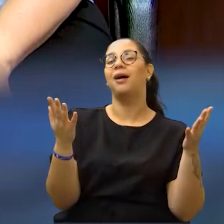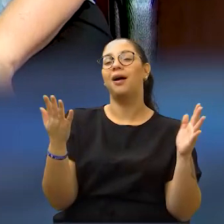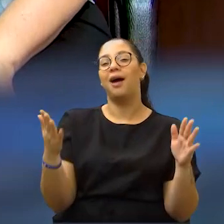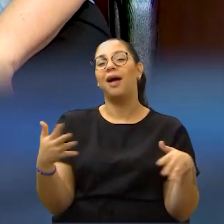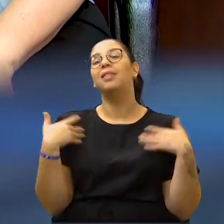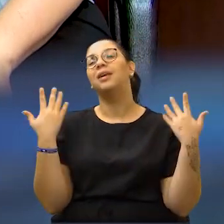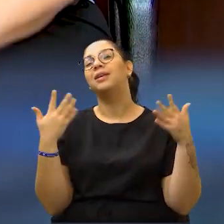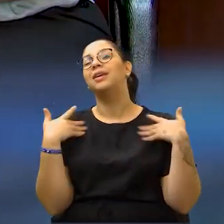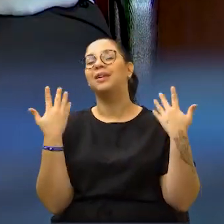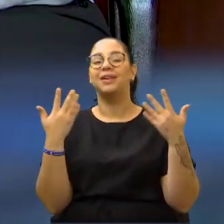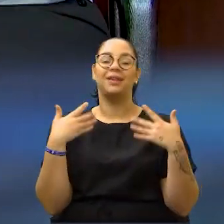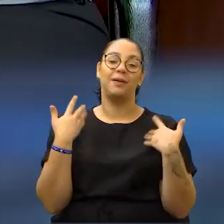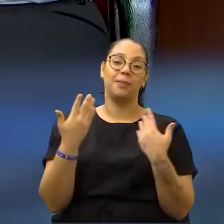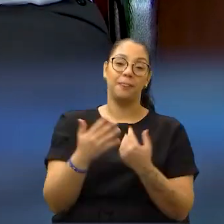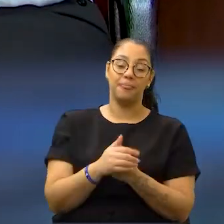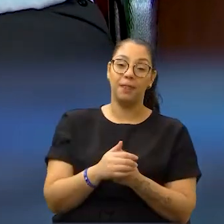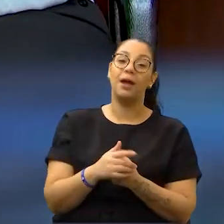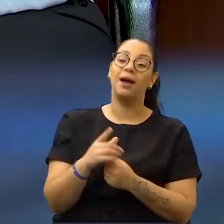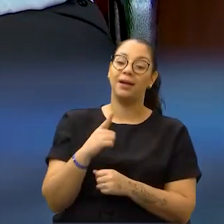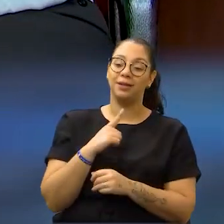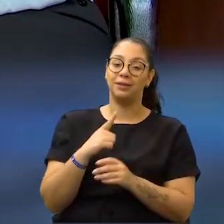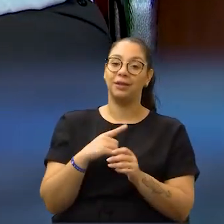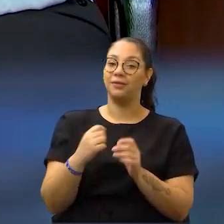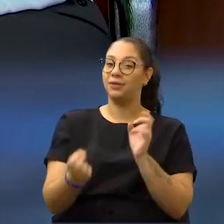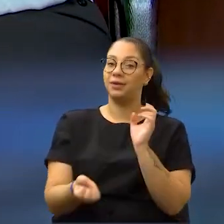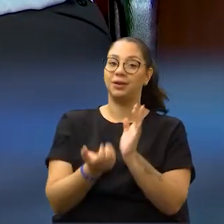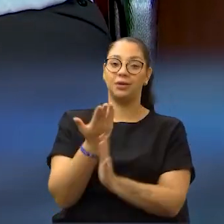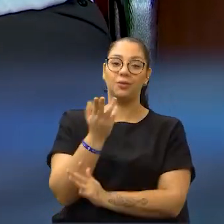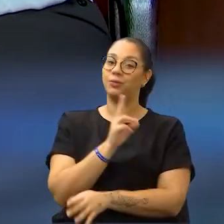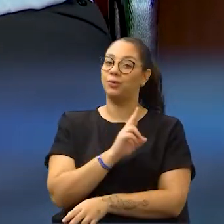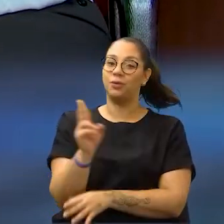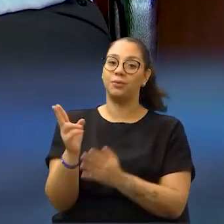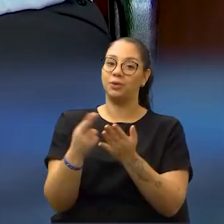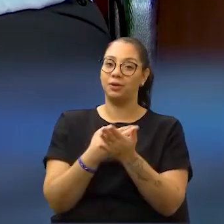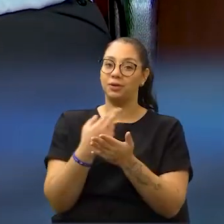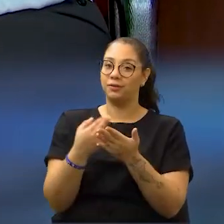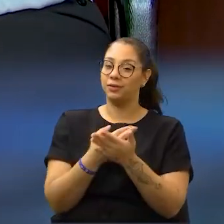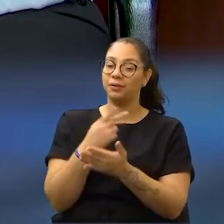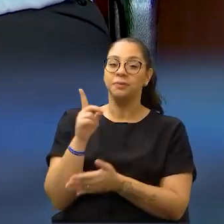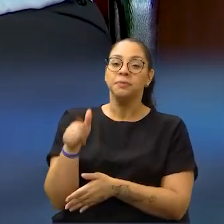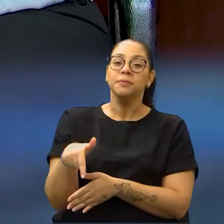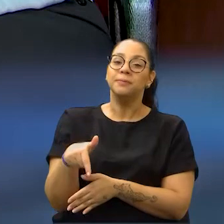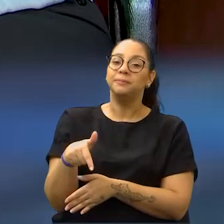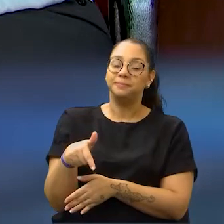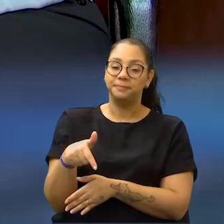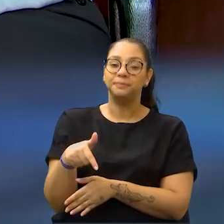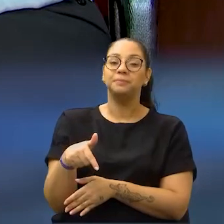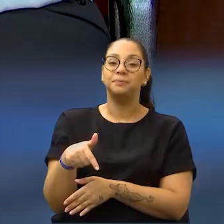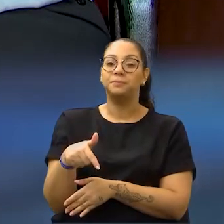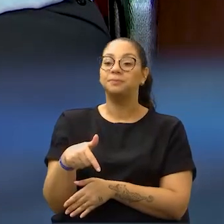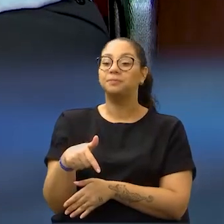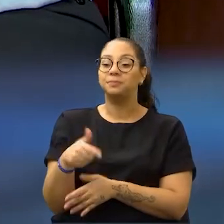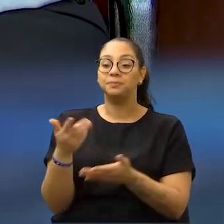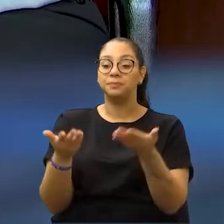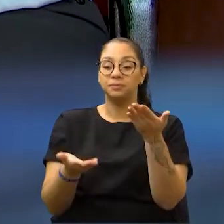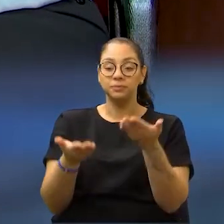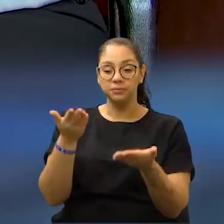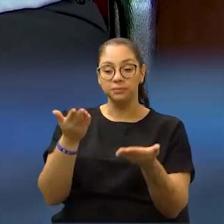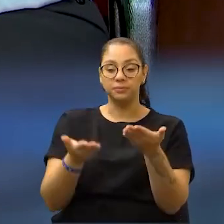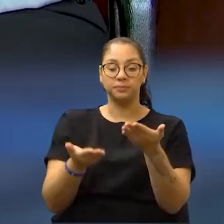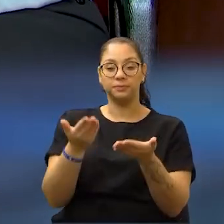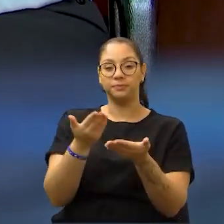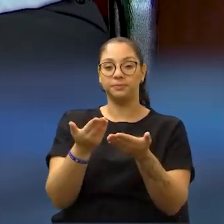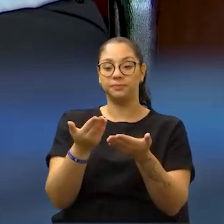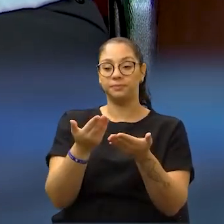jeitão americano dele. E aí a gente batizou a revista com o nome de Alegria, que é um grande balanço,